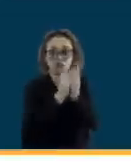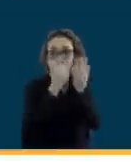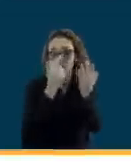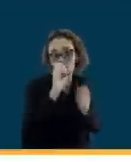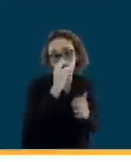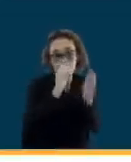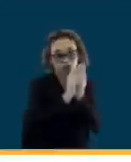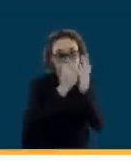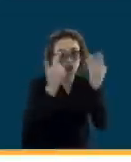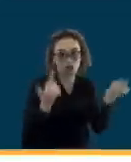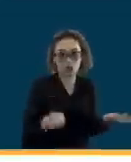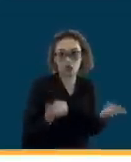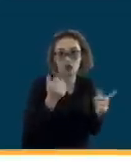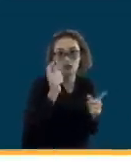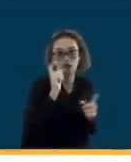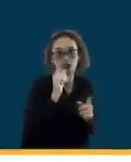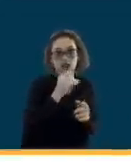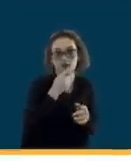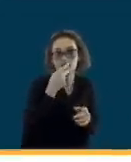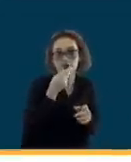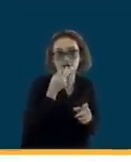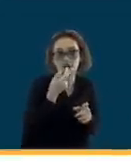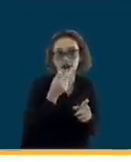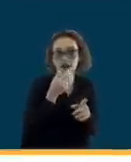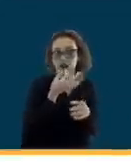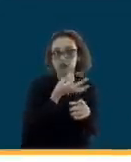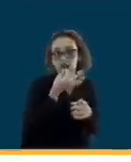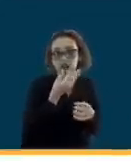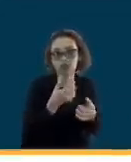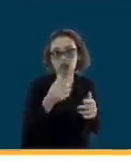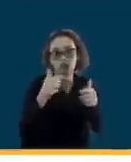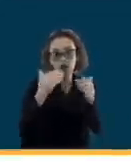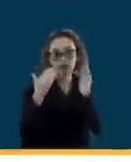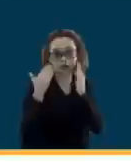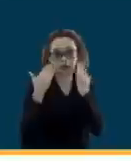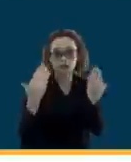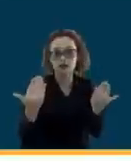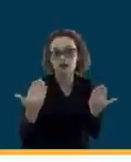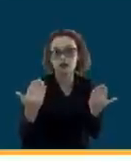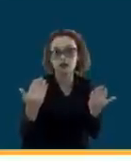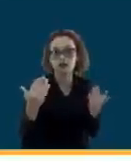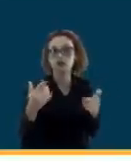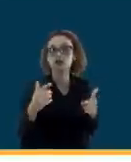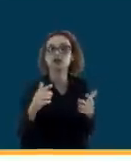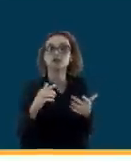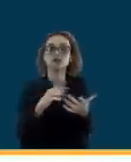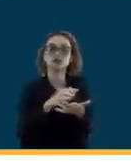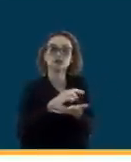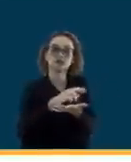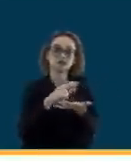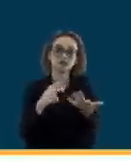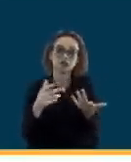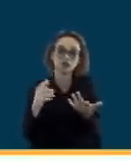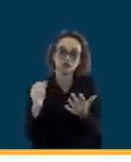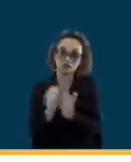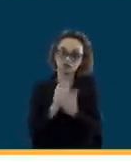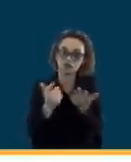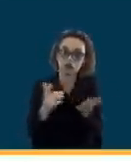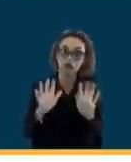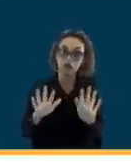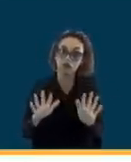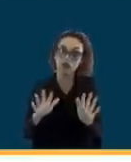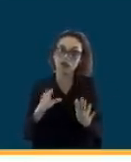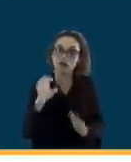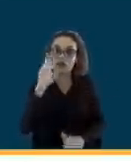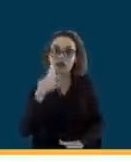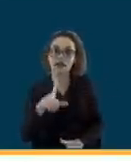crítica sobre as apresentações, né? Não vai ter ali recortes de jornal sobre isso. É uma declaração